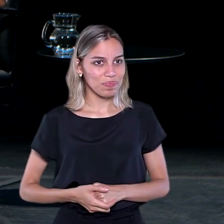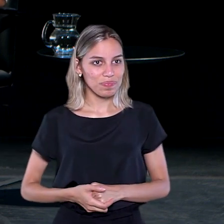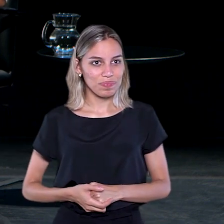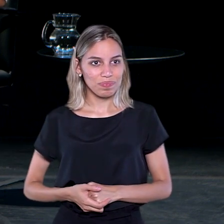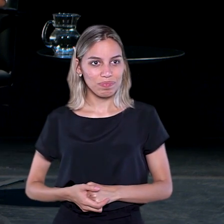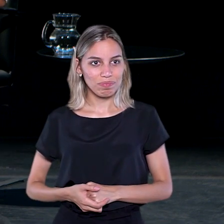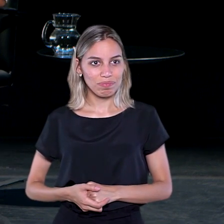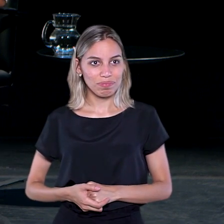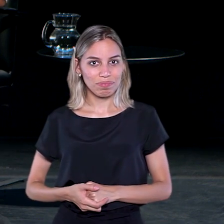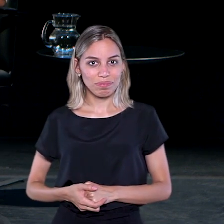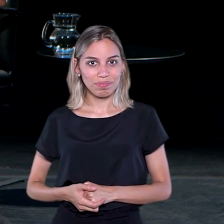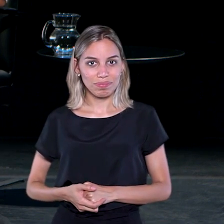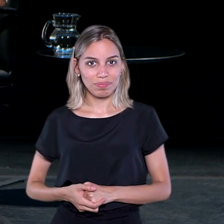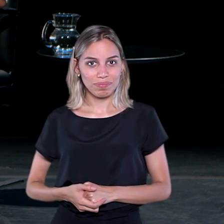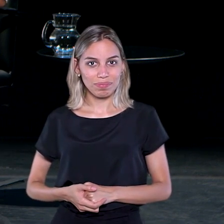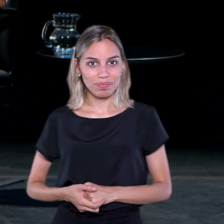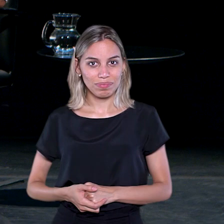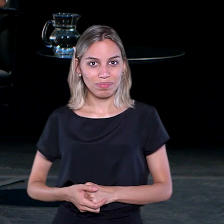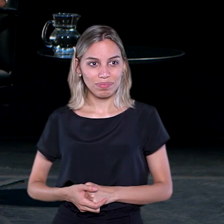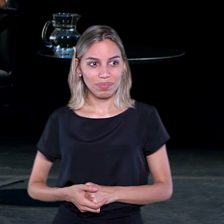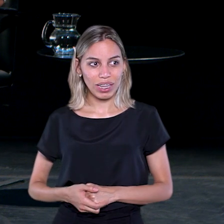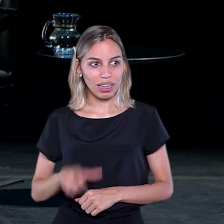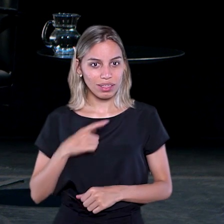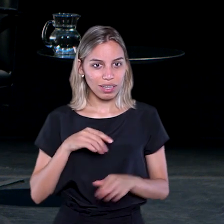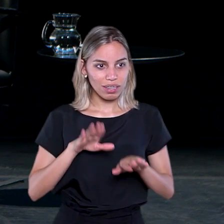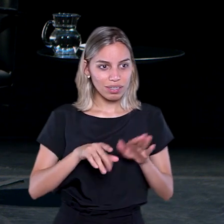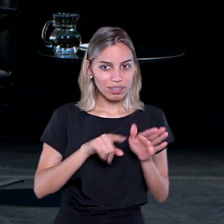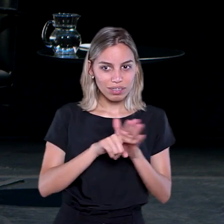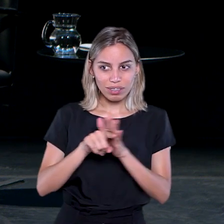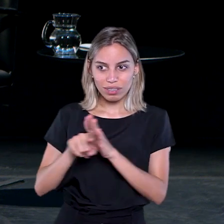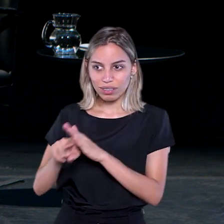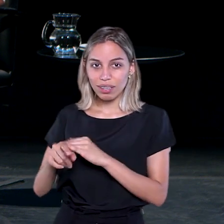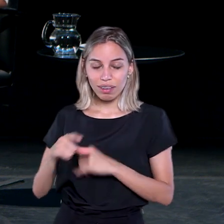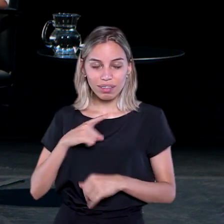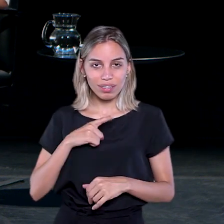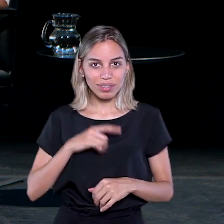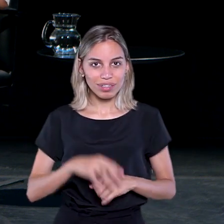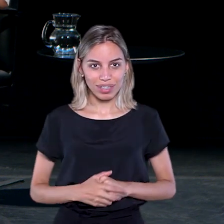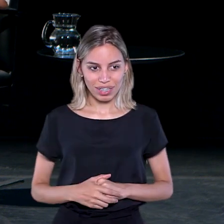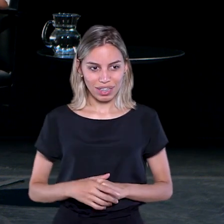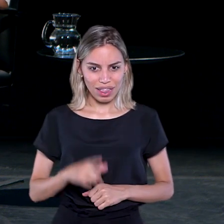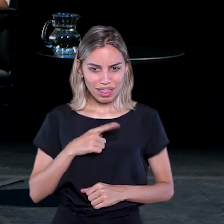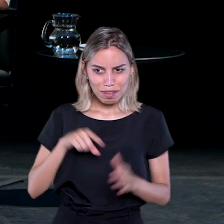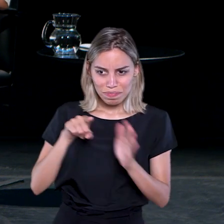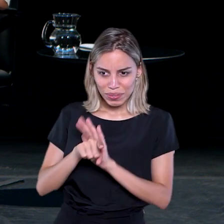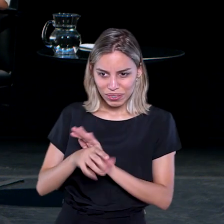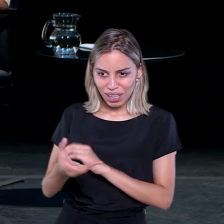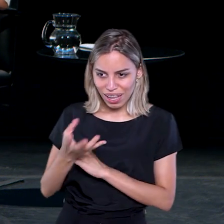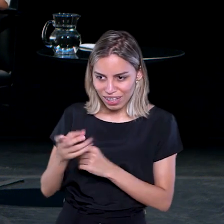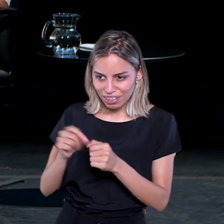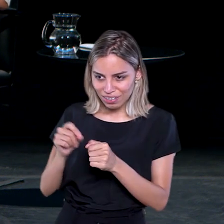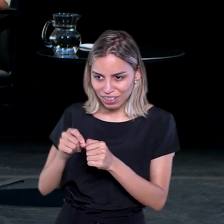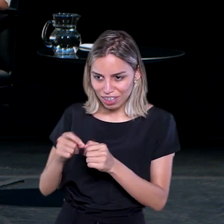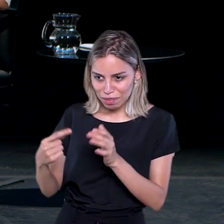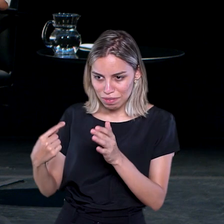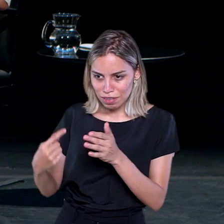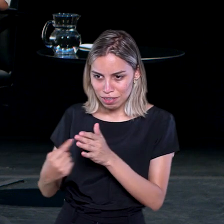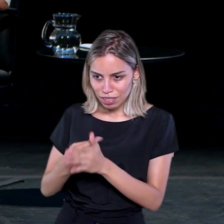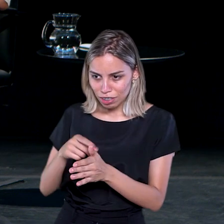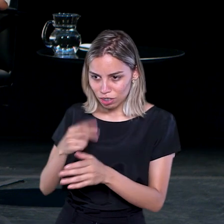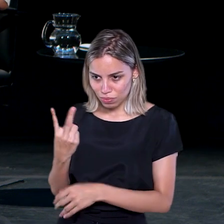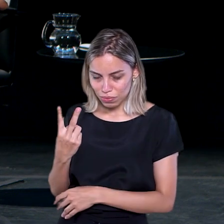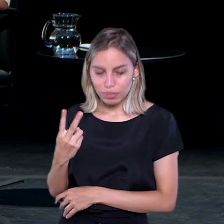mulheres deveriam participar de todas as instâncias do governo mandinga. Onde é que a gente tem isso hoje no mundo? Entende? Então, isso é para dizer